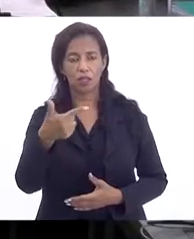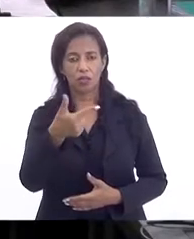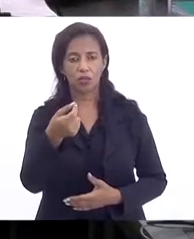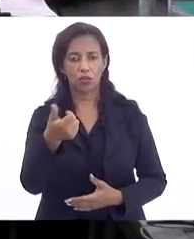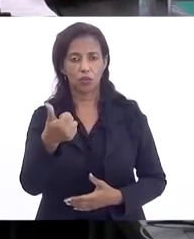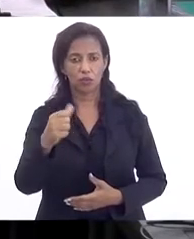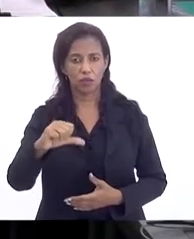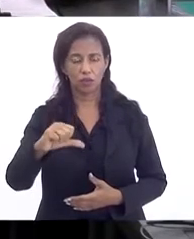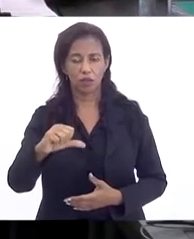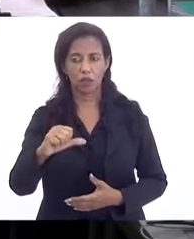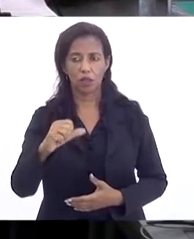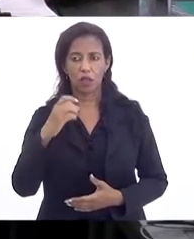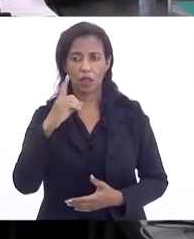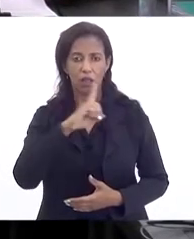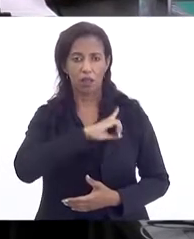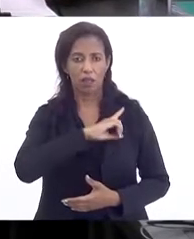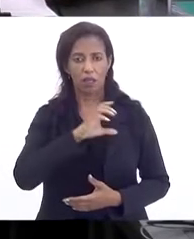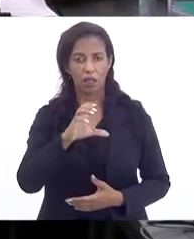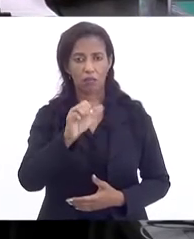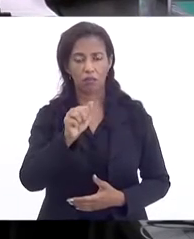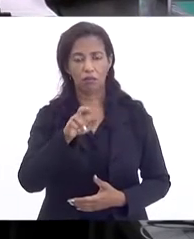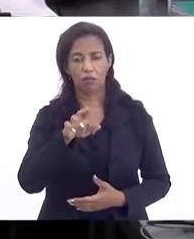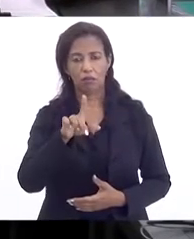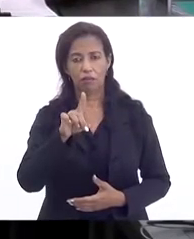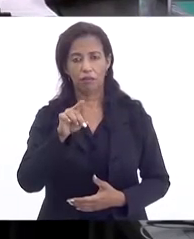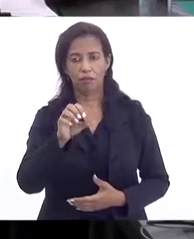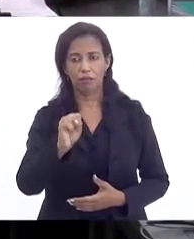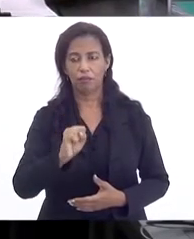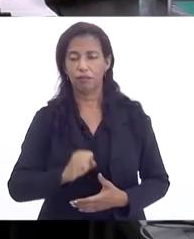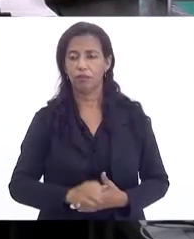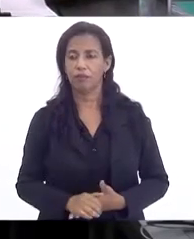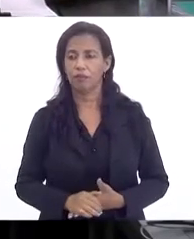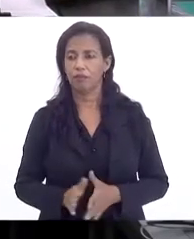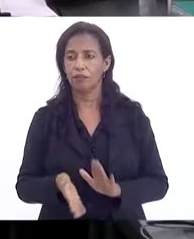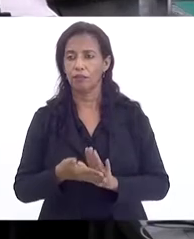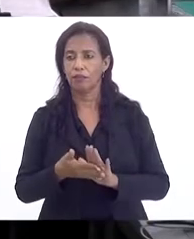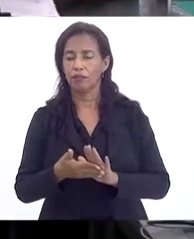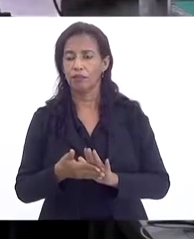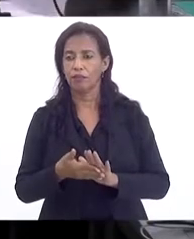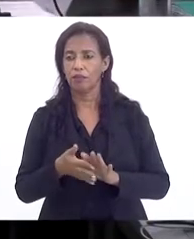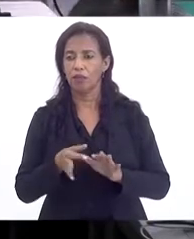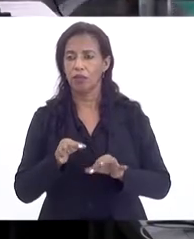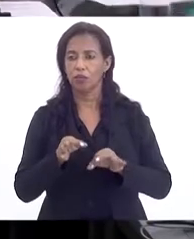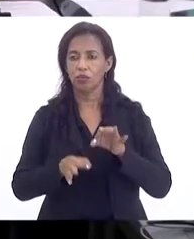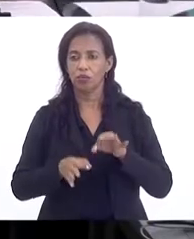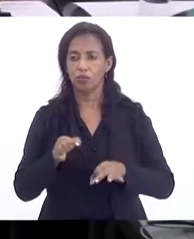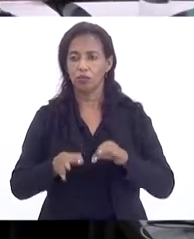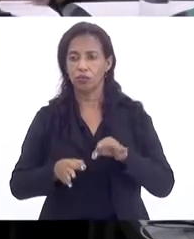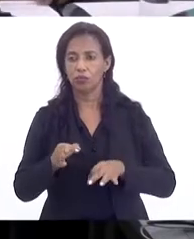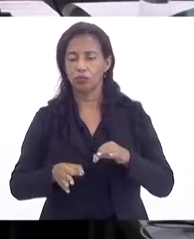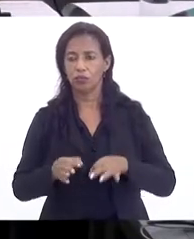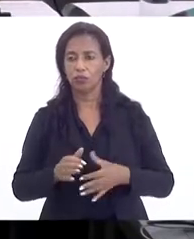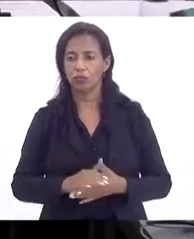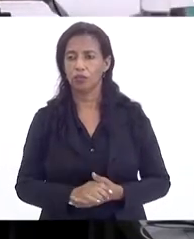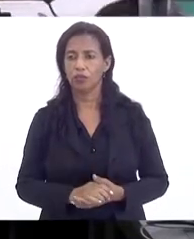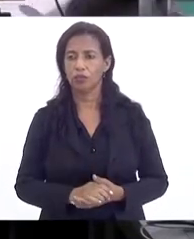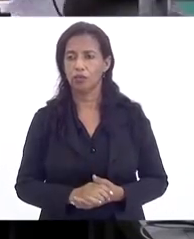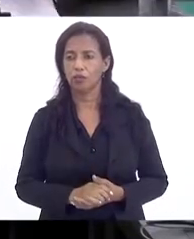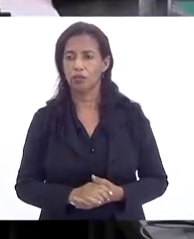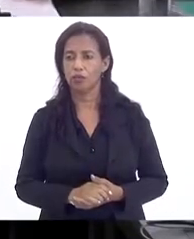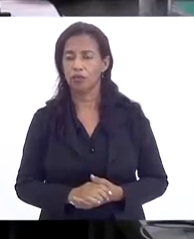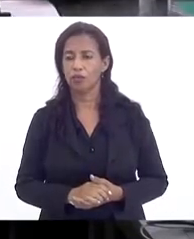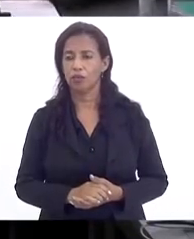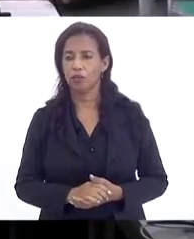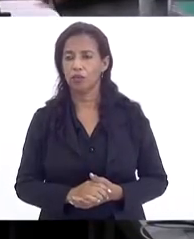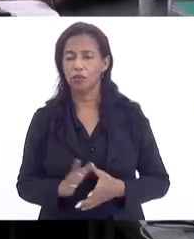1437-2019, autoria do deputado delegado Carlos Augusto. O parecer é pela juridicidade. Discutir, senhor presidente. Em discussão, deputado